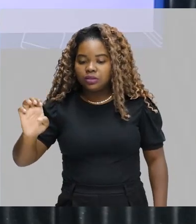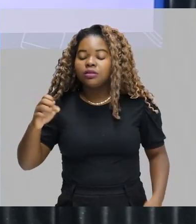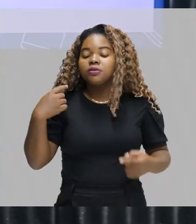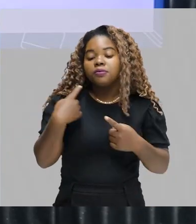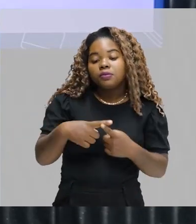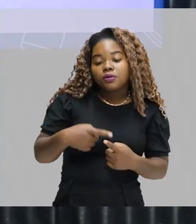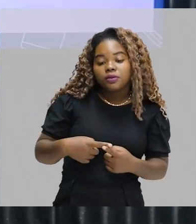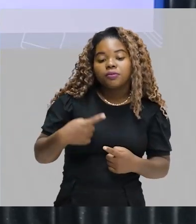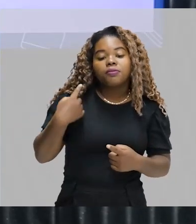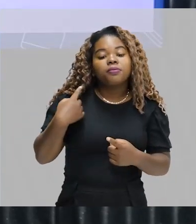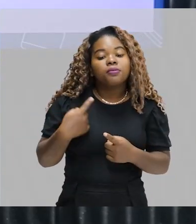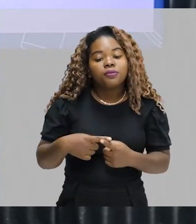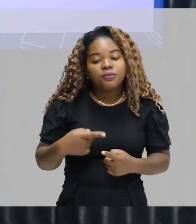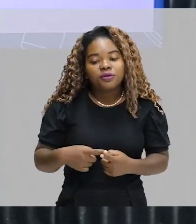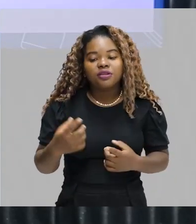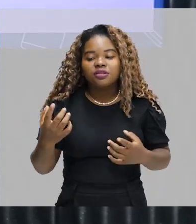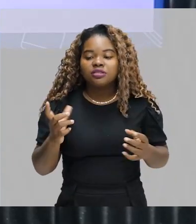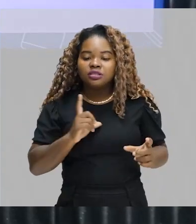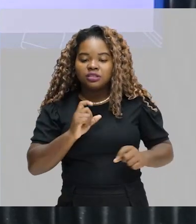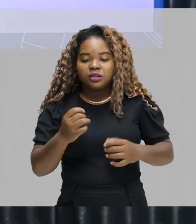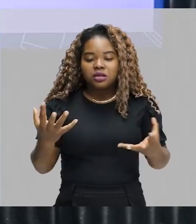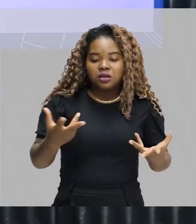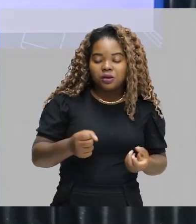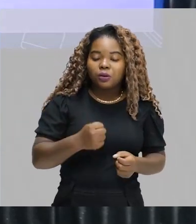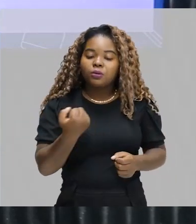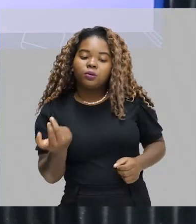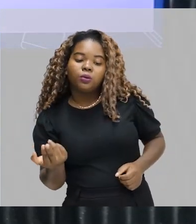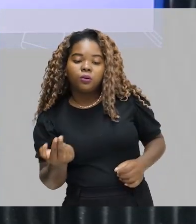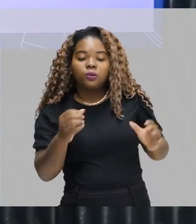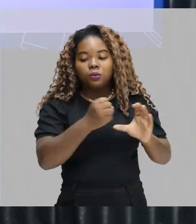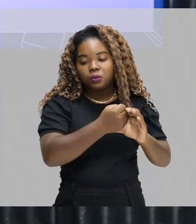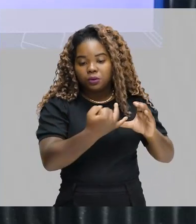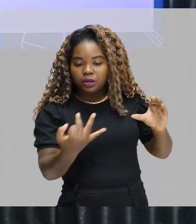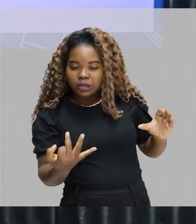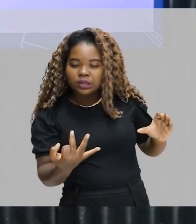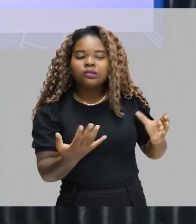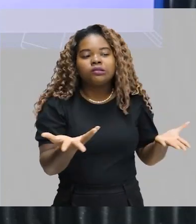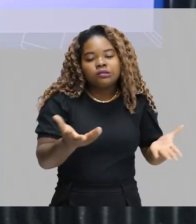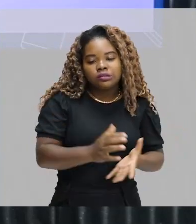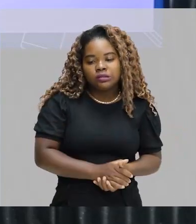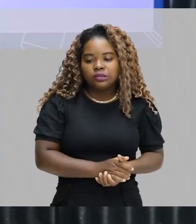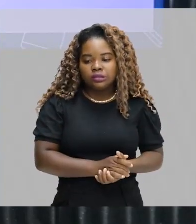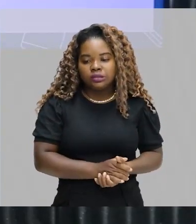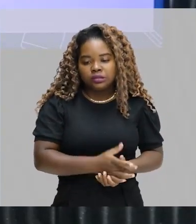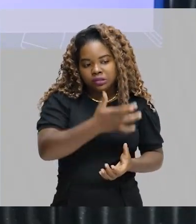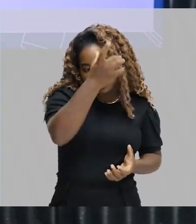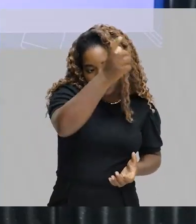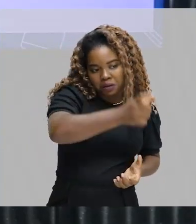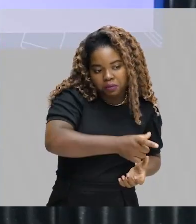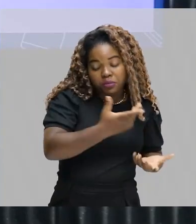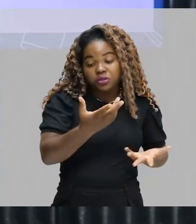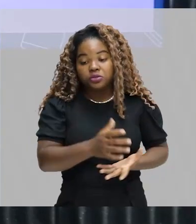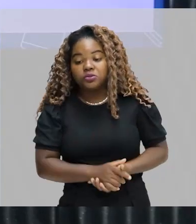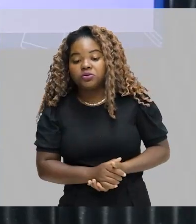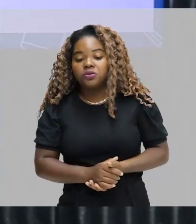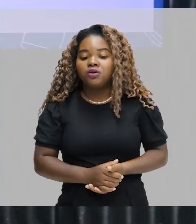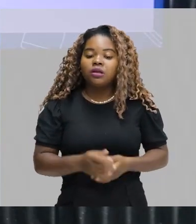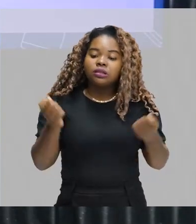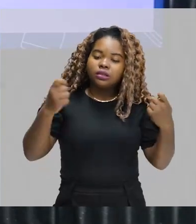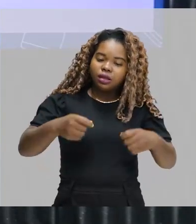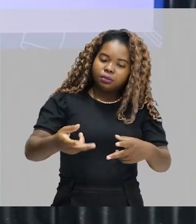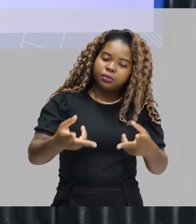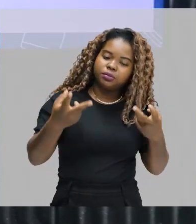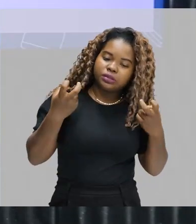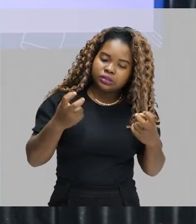certa forma, qualificar ou caracterizar um sujeito ou um indivíduo, tá bom? Você consegue